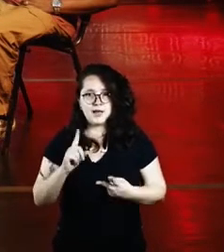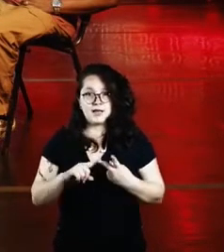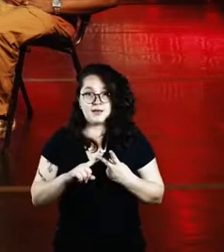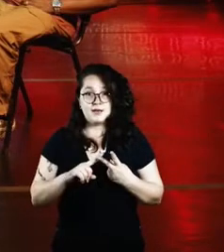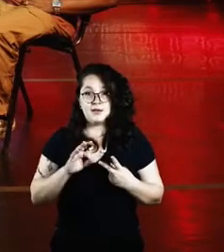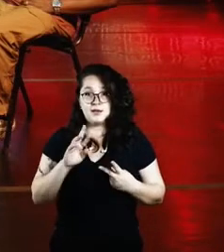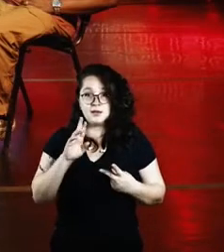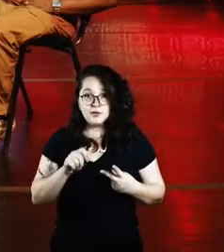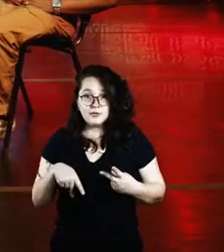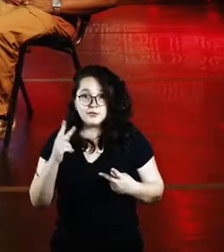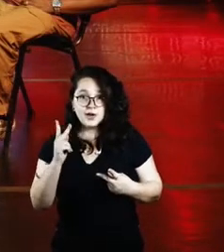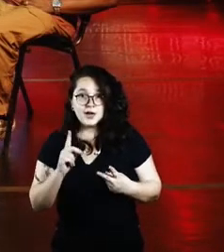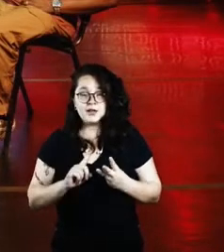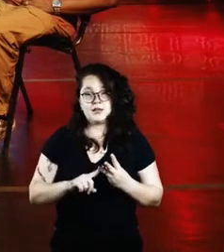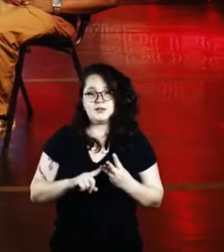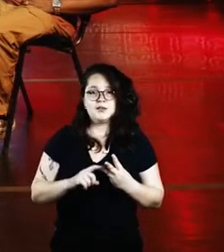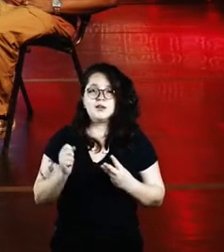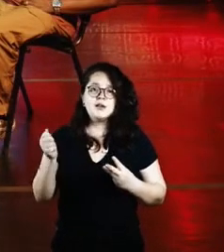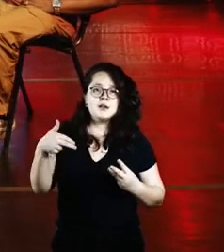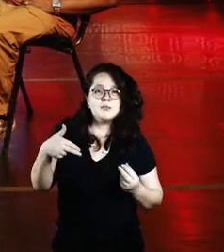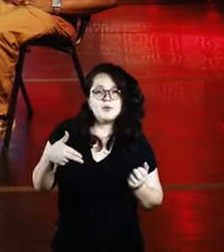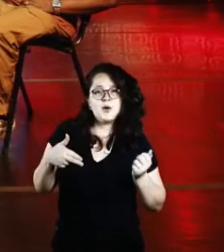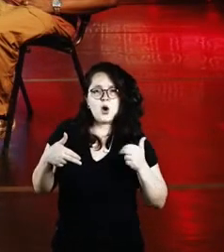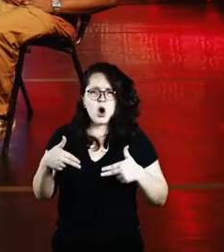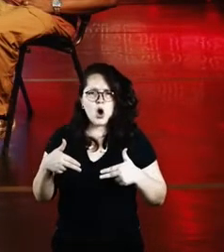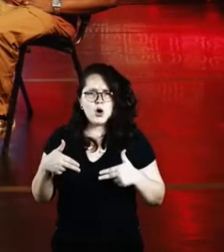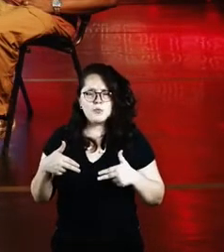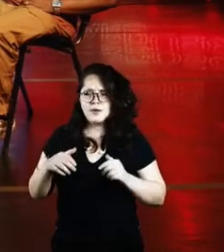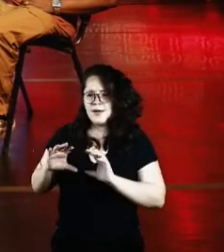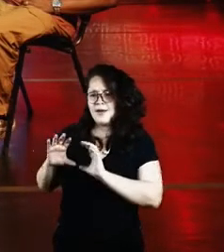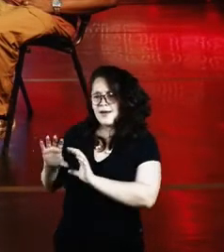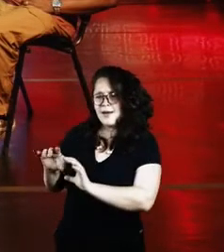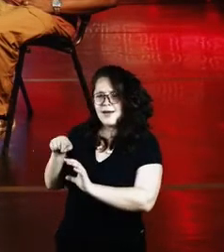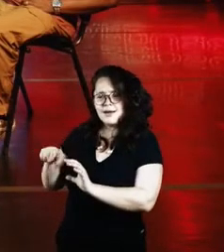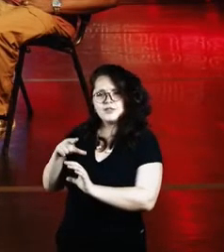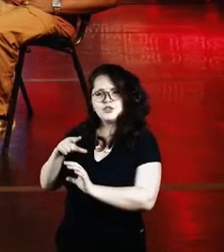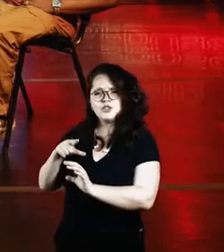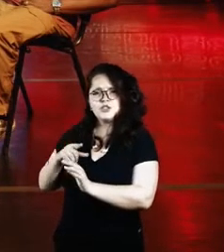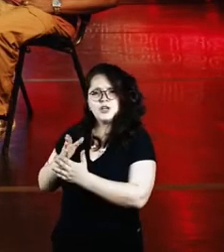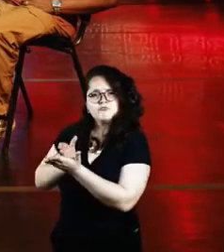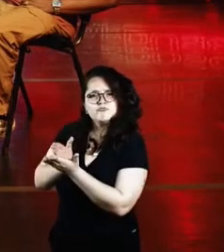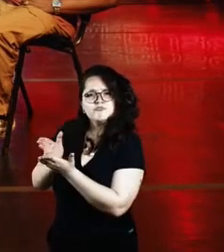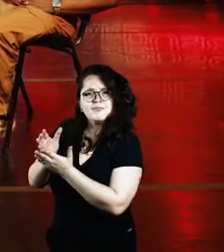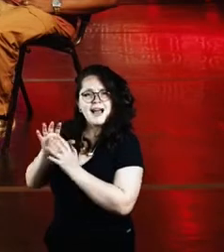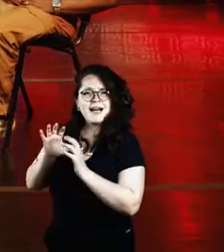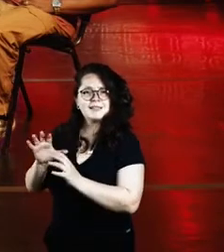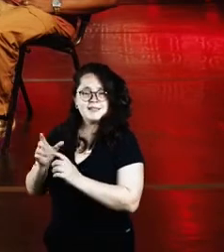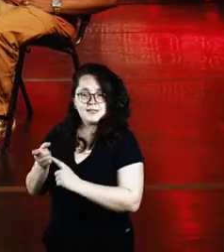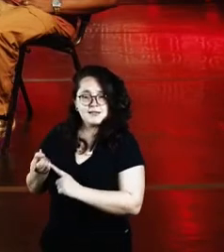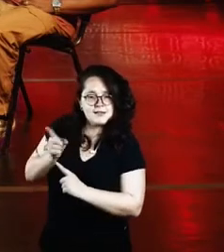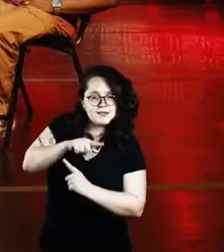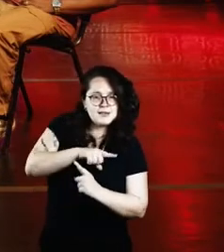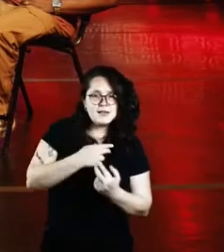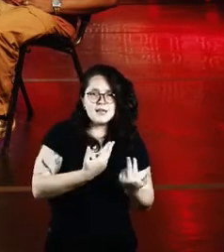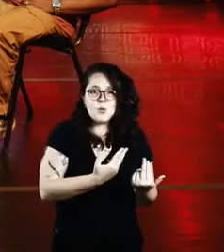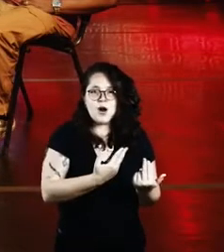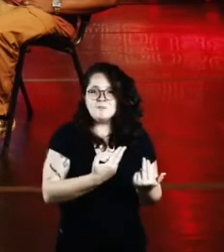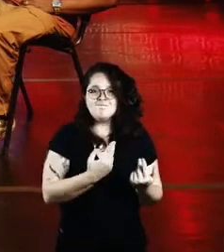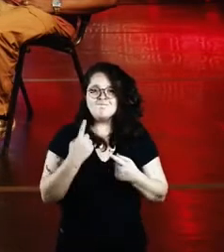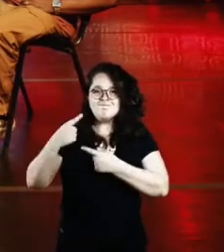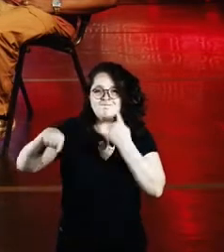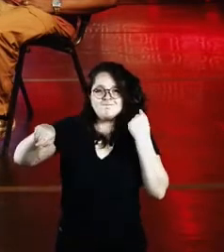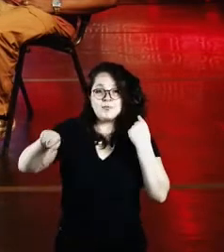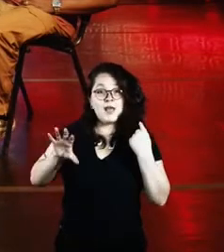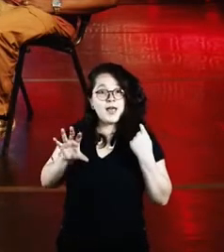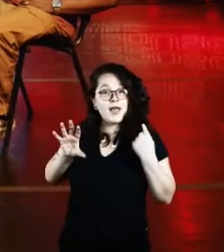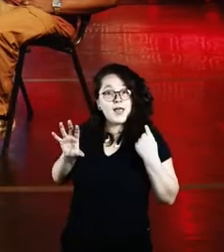o hip hop, e a Chic Show vinha numa linha que ela não podia entrar aí, que era outro ritmo, era ritmo